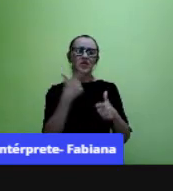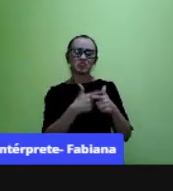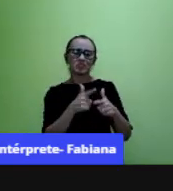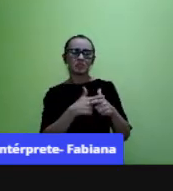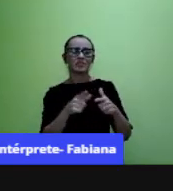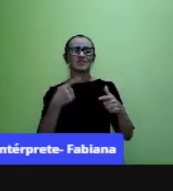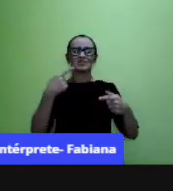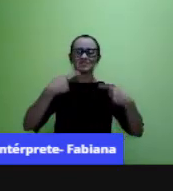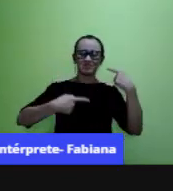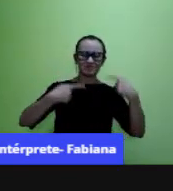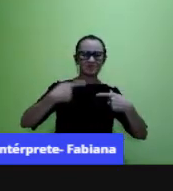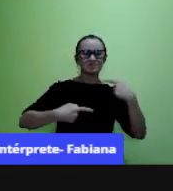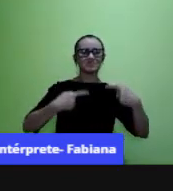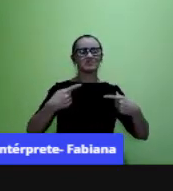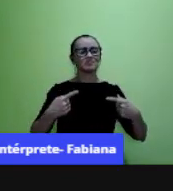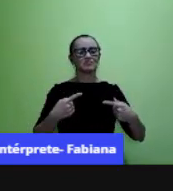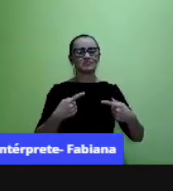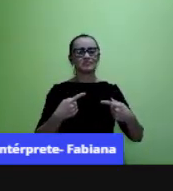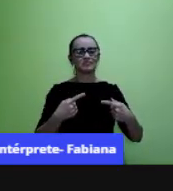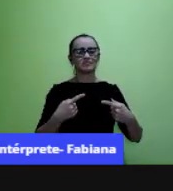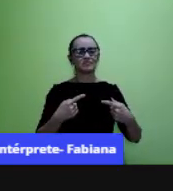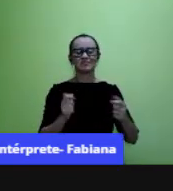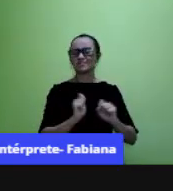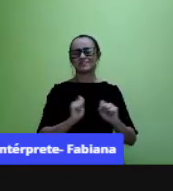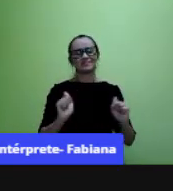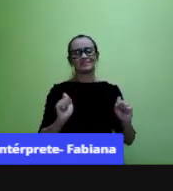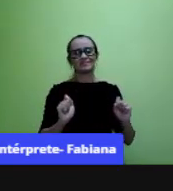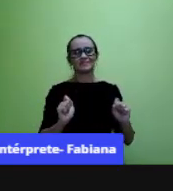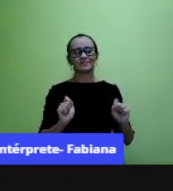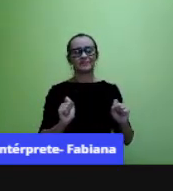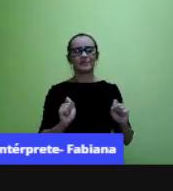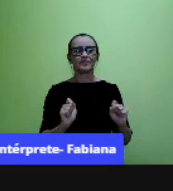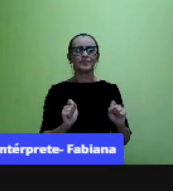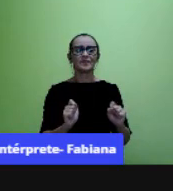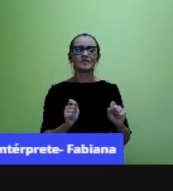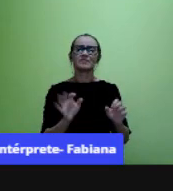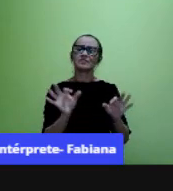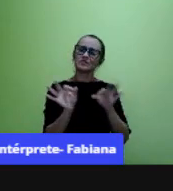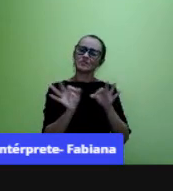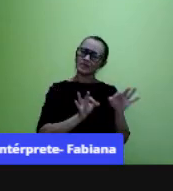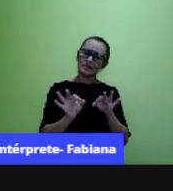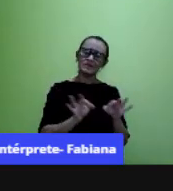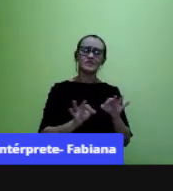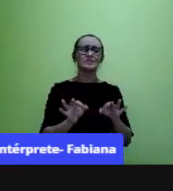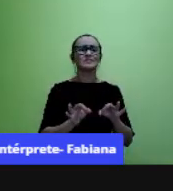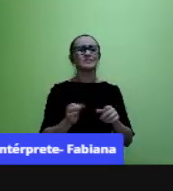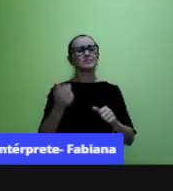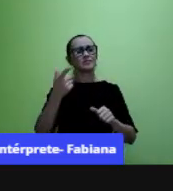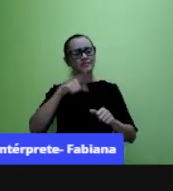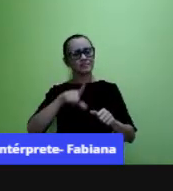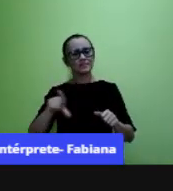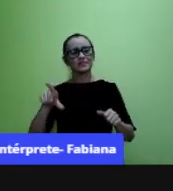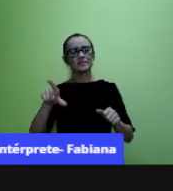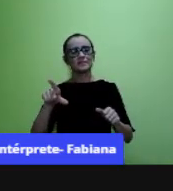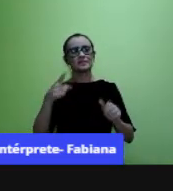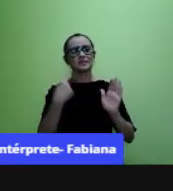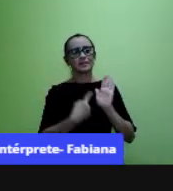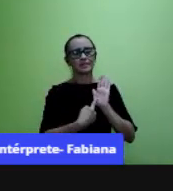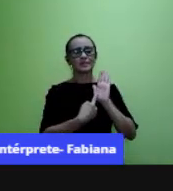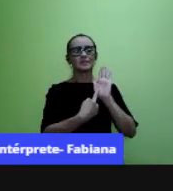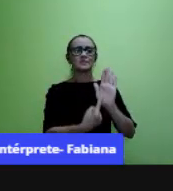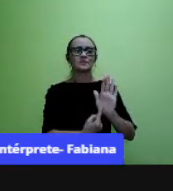nós fazemos. Então, assim, a gente readapta, trazendo aquele conhecimento que a gente sabe